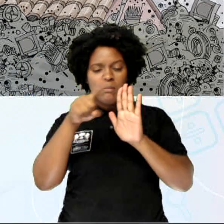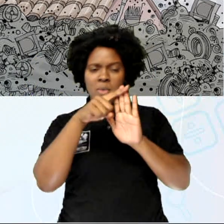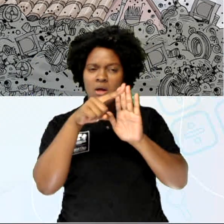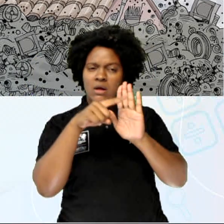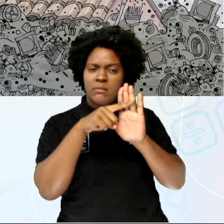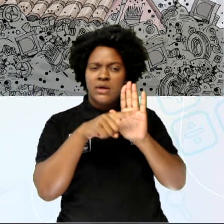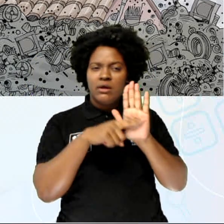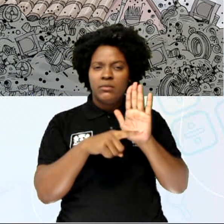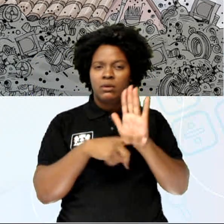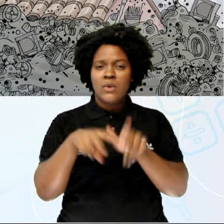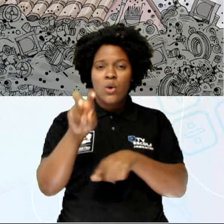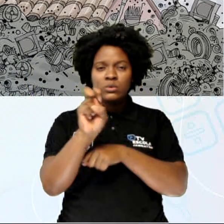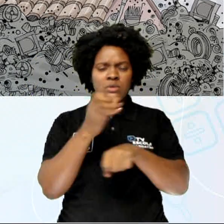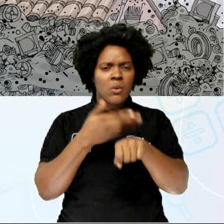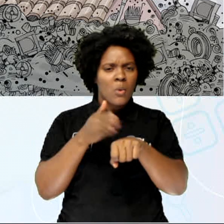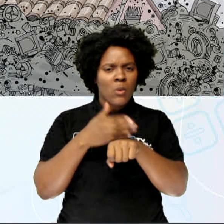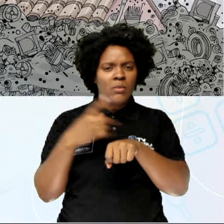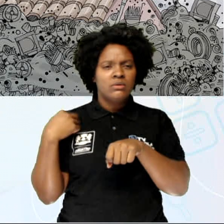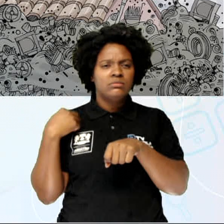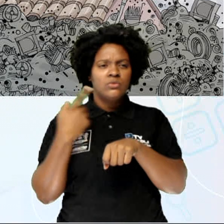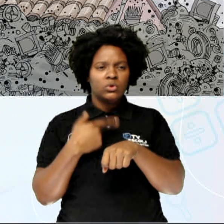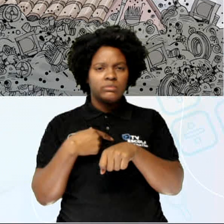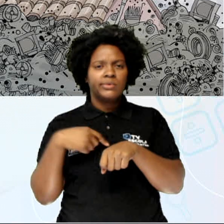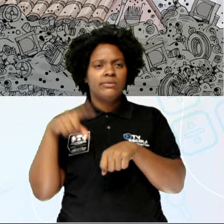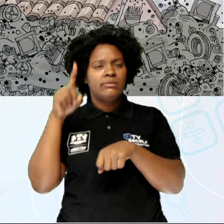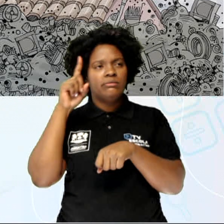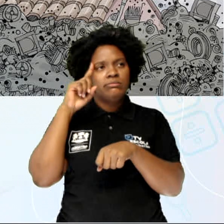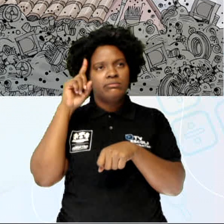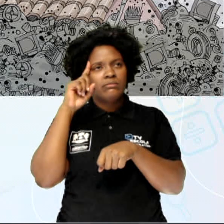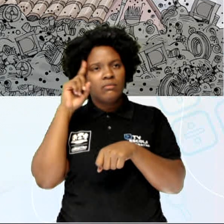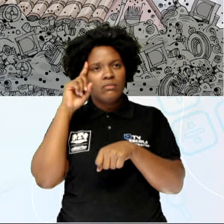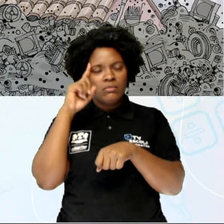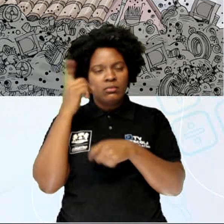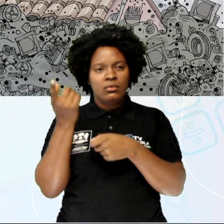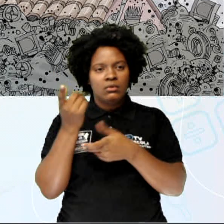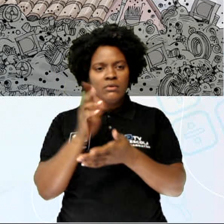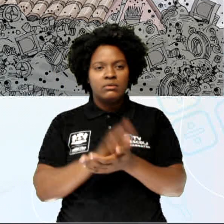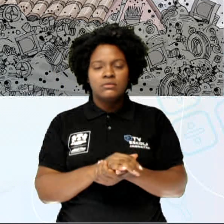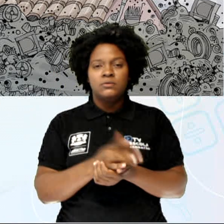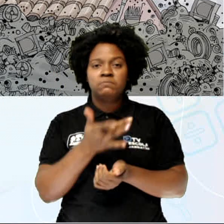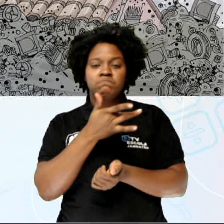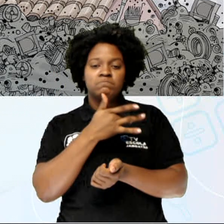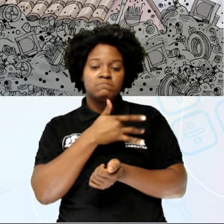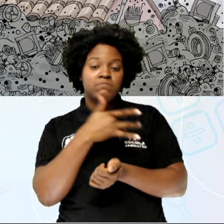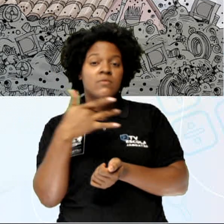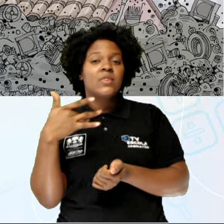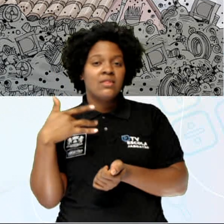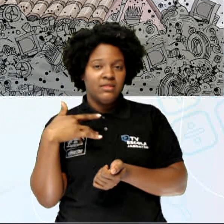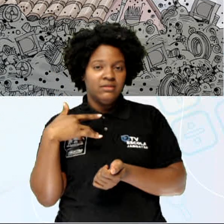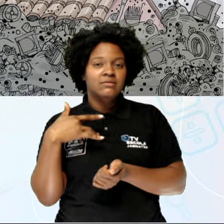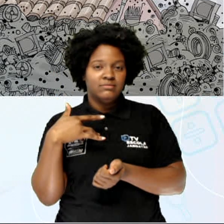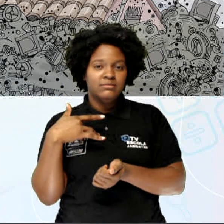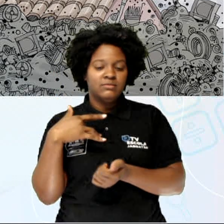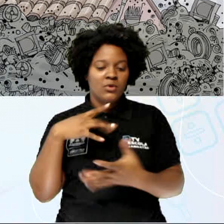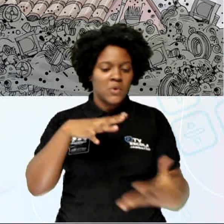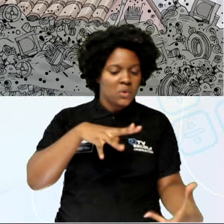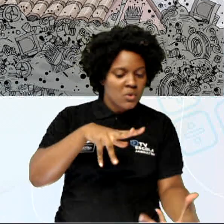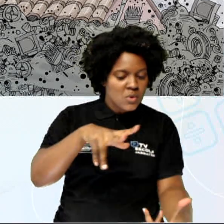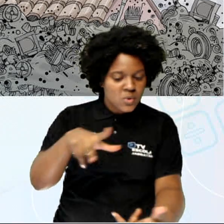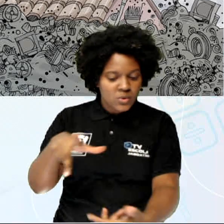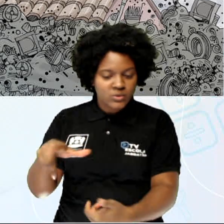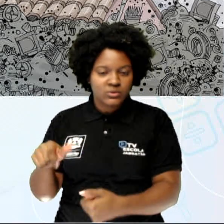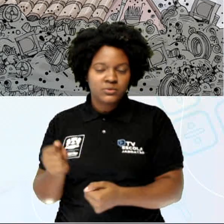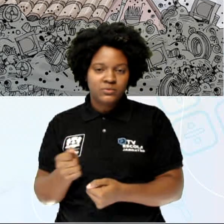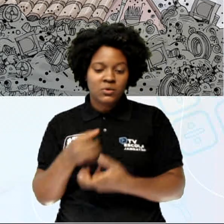com 5 hábitos que podemos adotar no nosso dia a dia, no nosso cotidiano, que são saudáveis para o meio